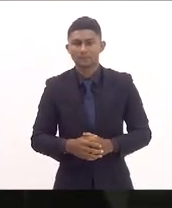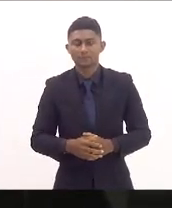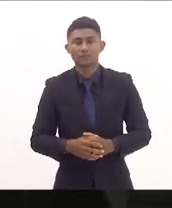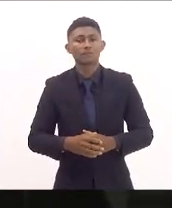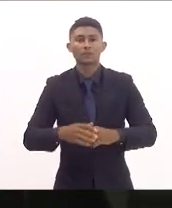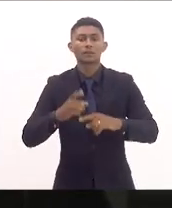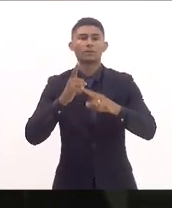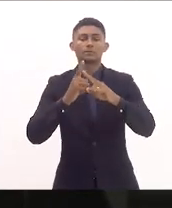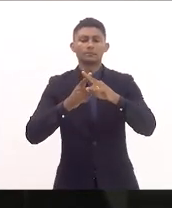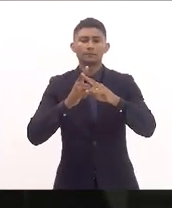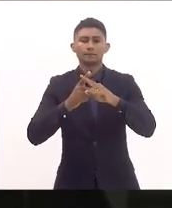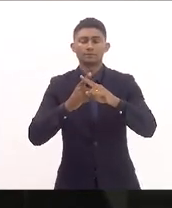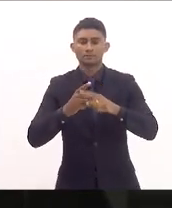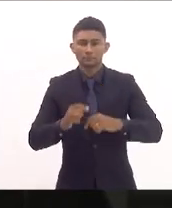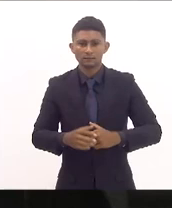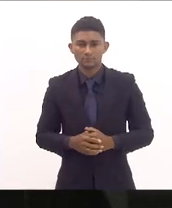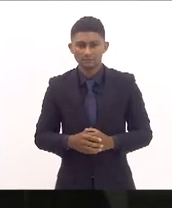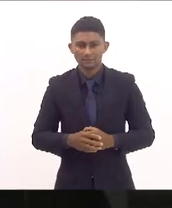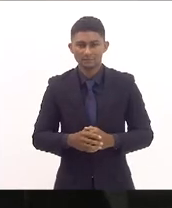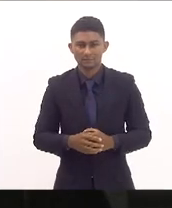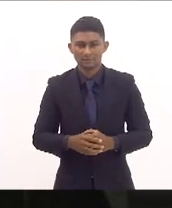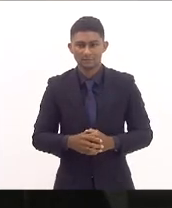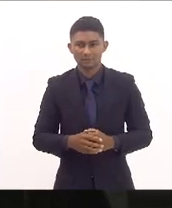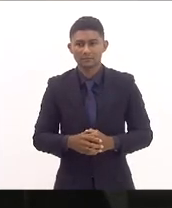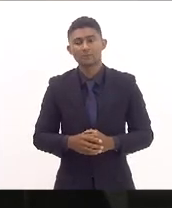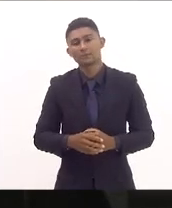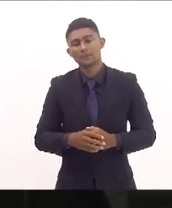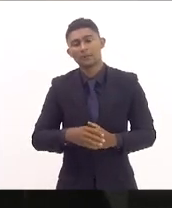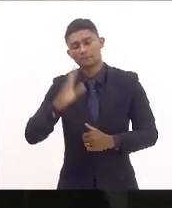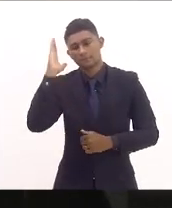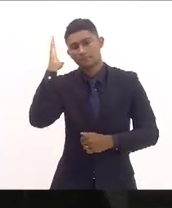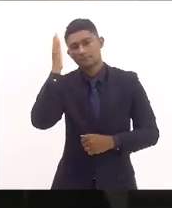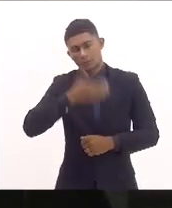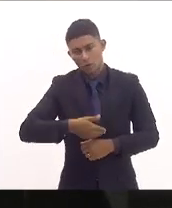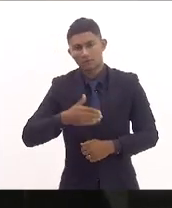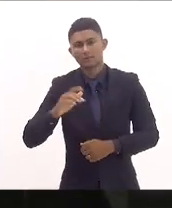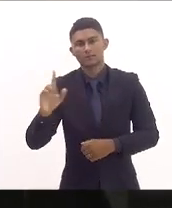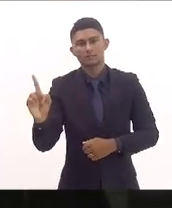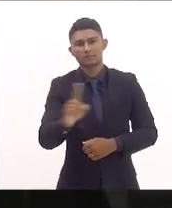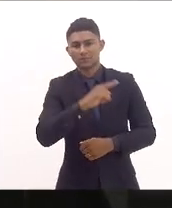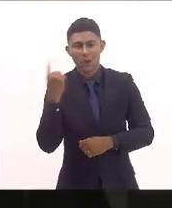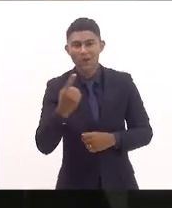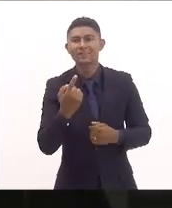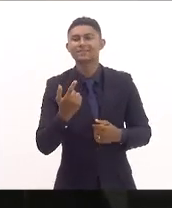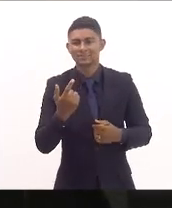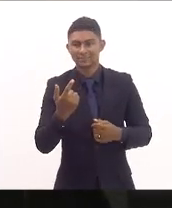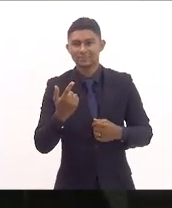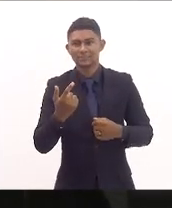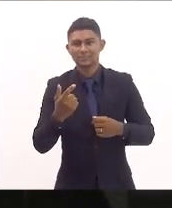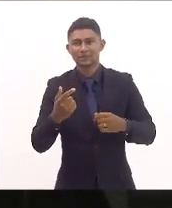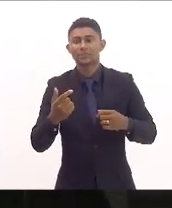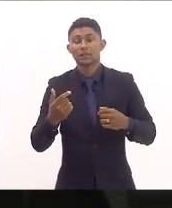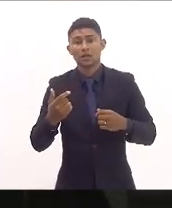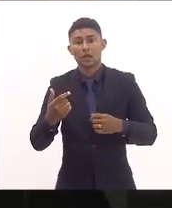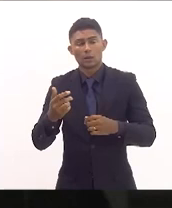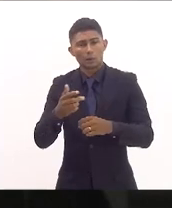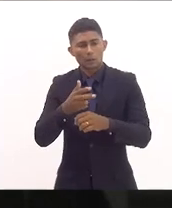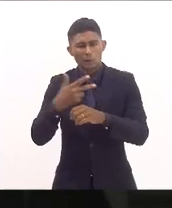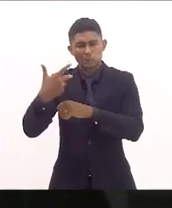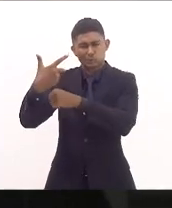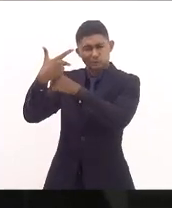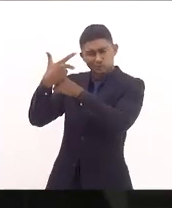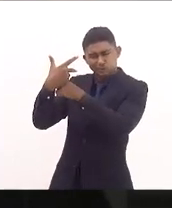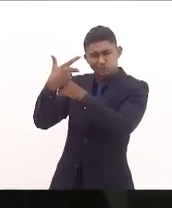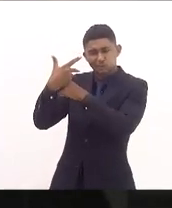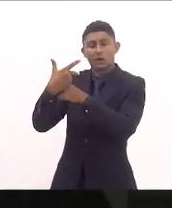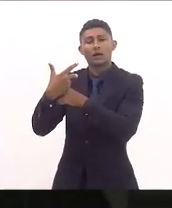porque isso indica que todas as nossas gravações são ouvidas